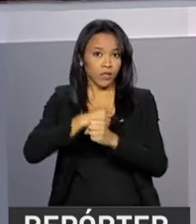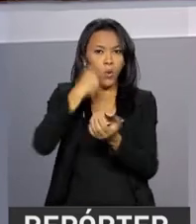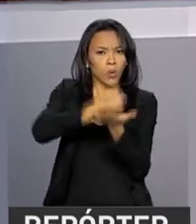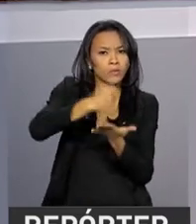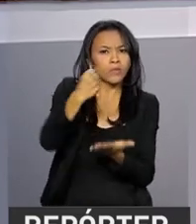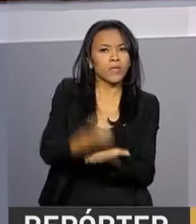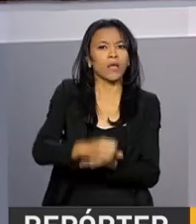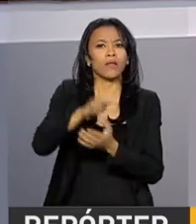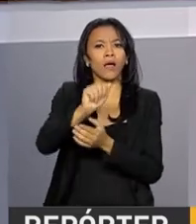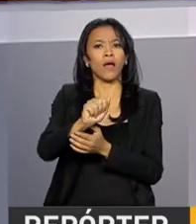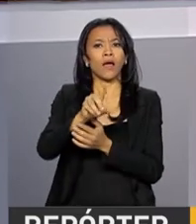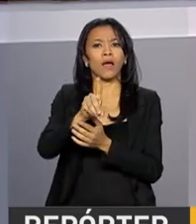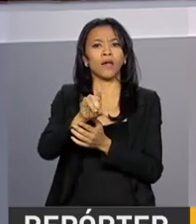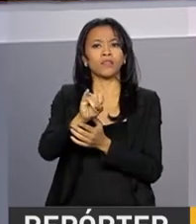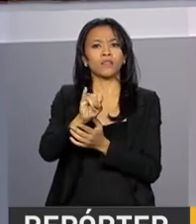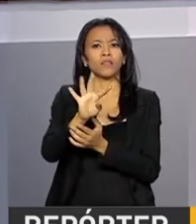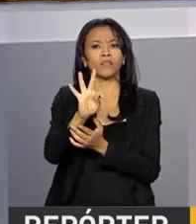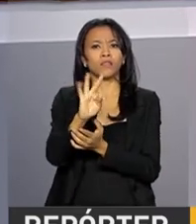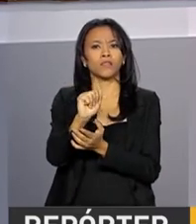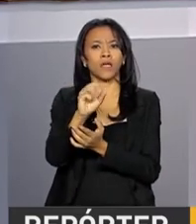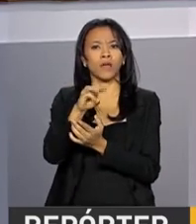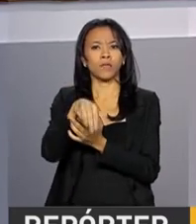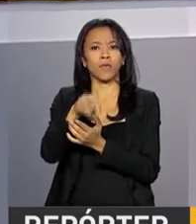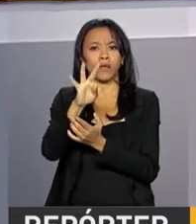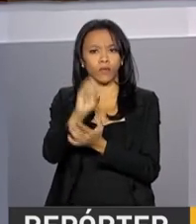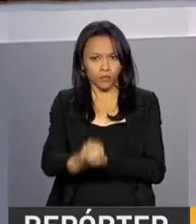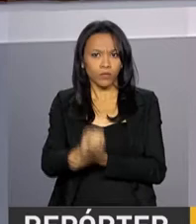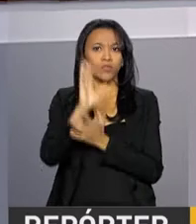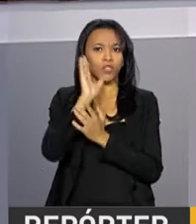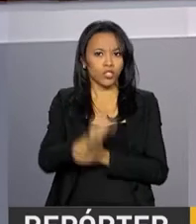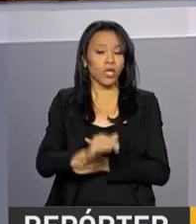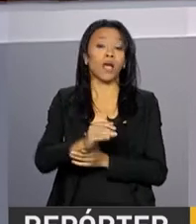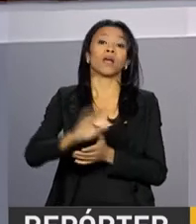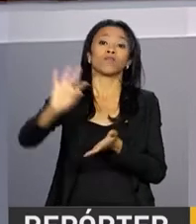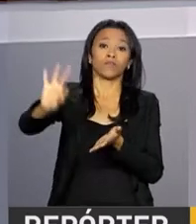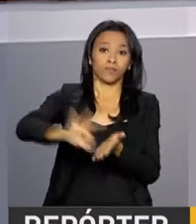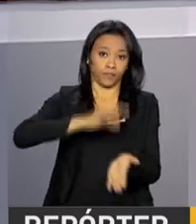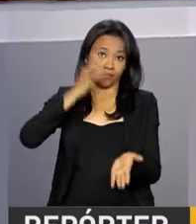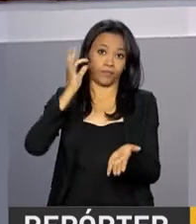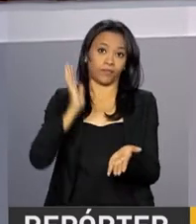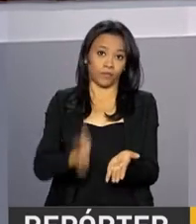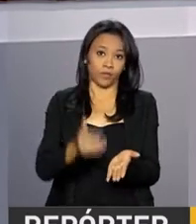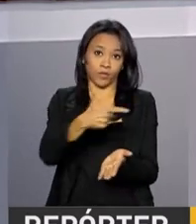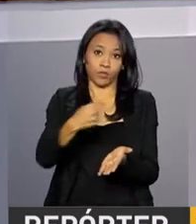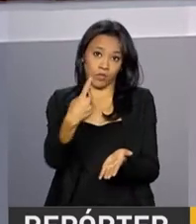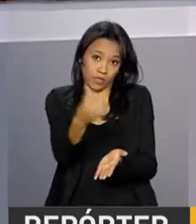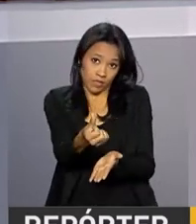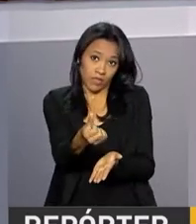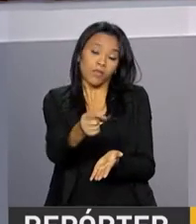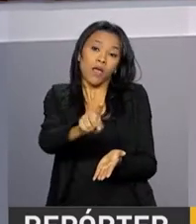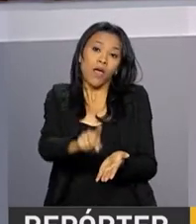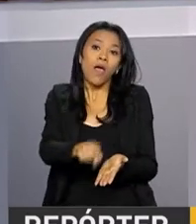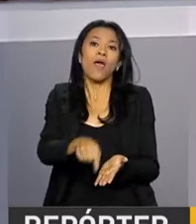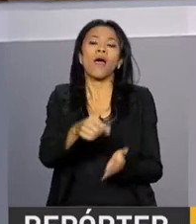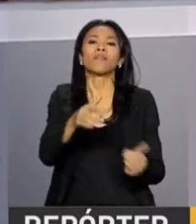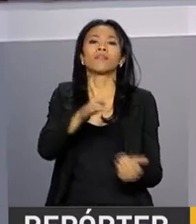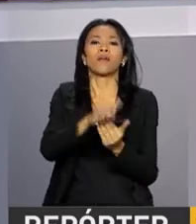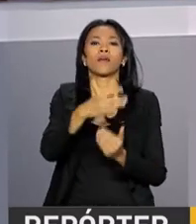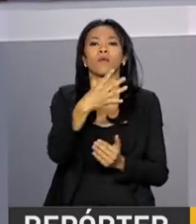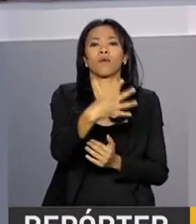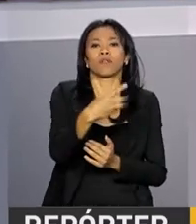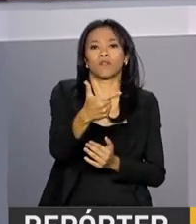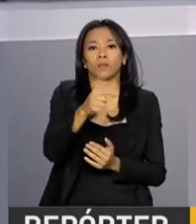de renovação semestral formalizadas até o segundo semestre de 2016 será de até quarenta e dois mil novecentos